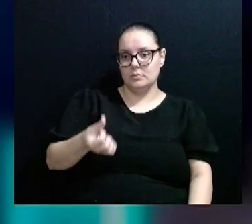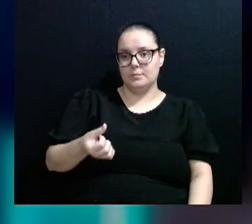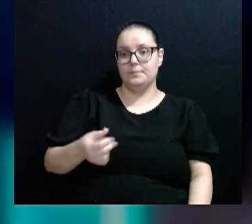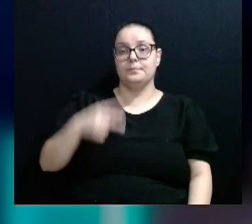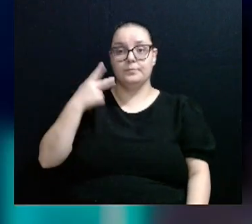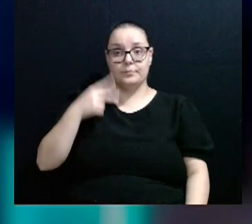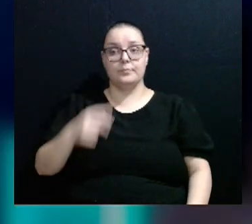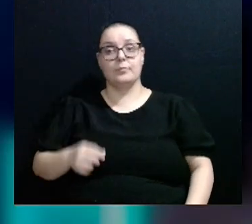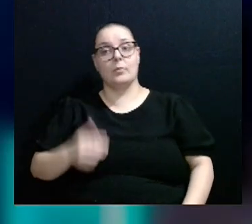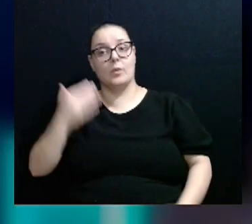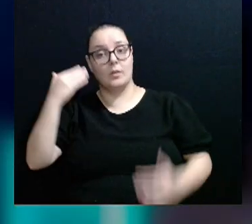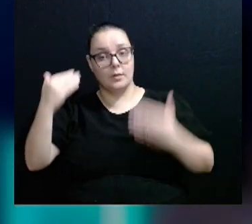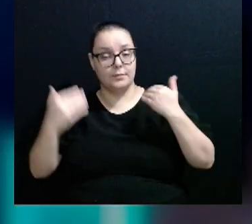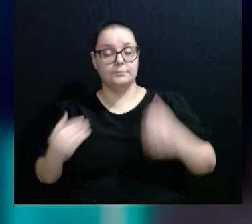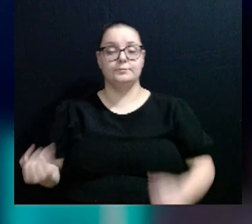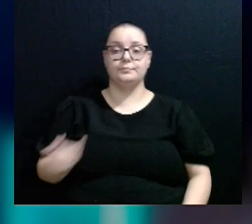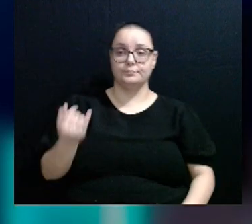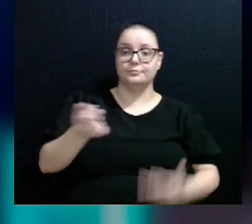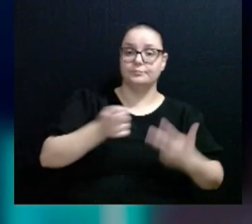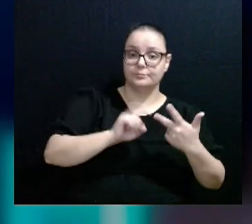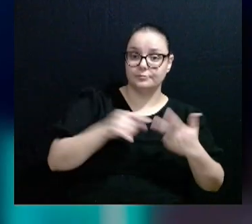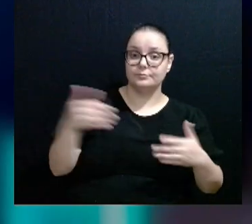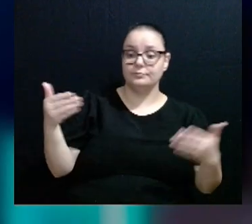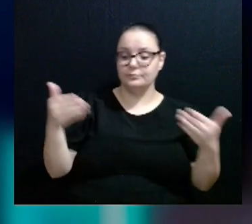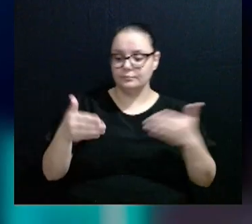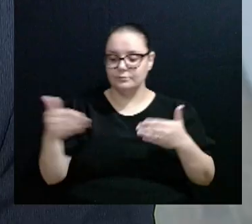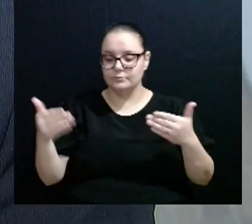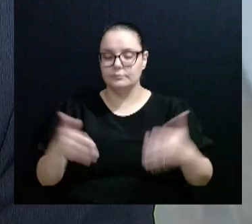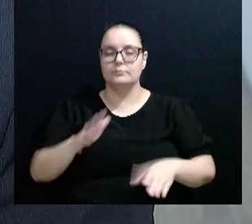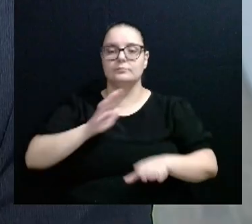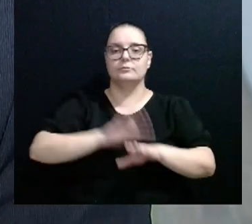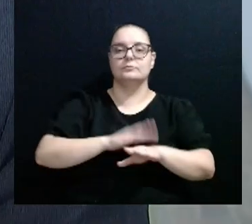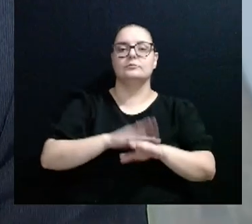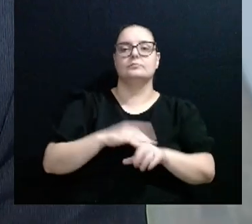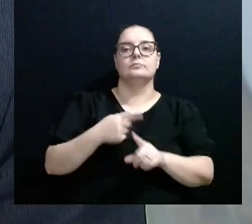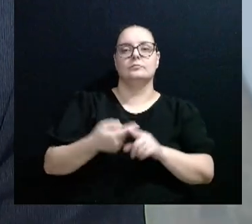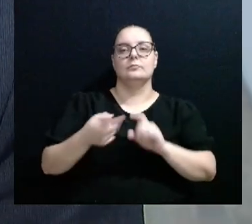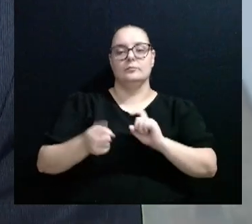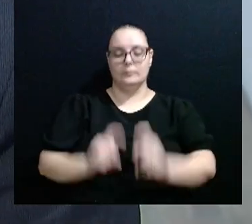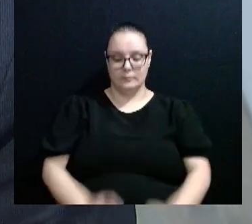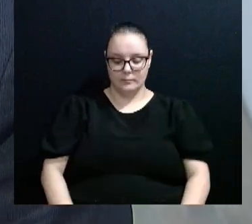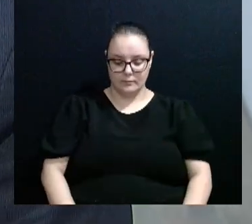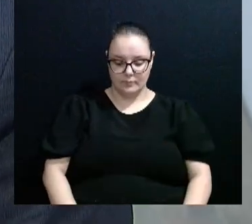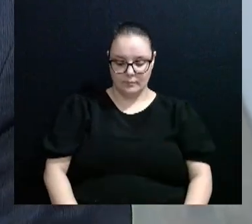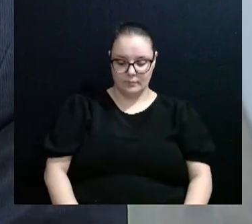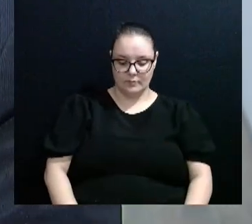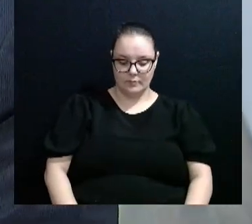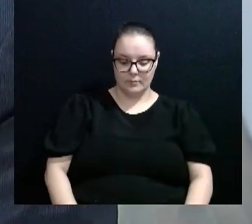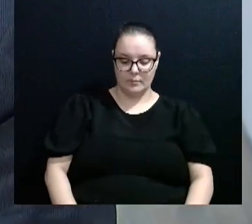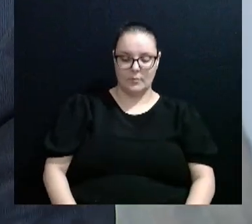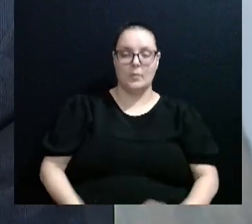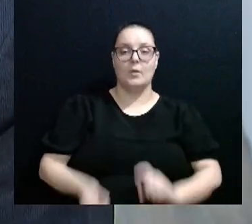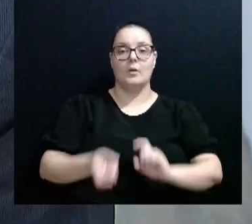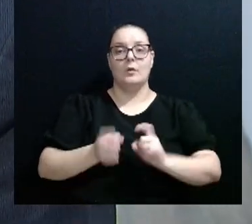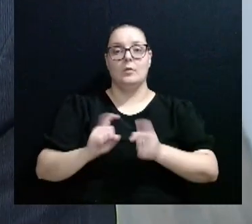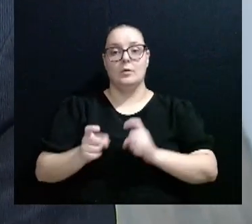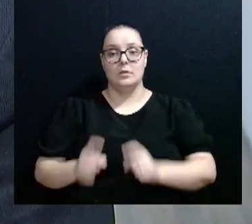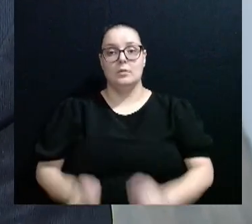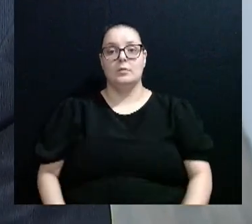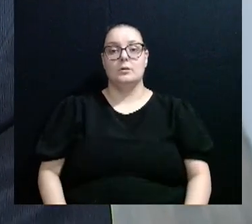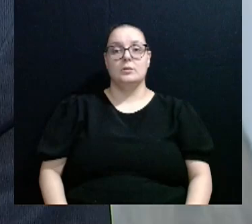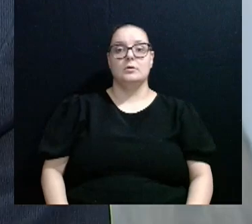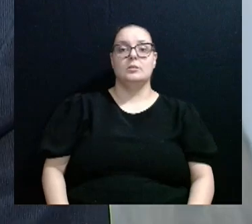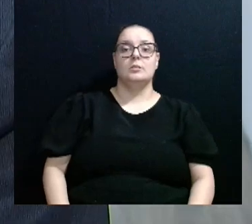do Executivo em participar ativamente das reuniões. O Executivo terá que tomar algumas providências, especialmente na estrutura do fisco,